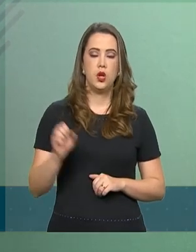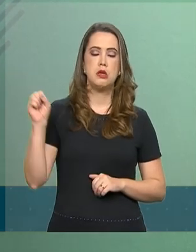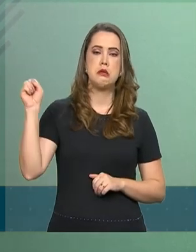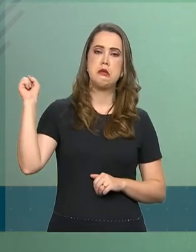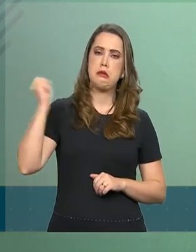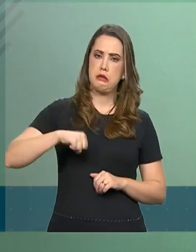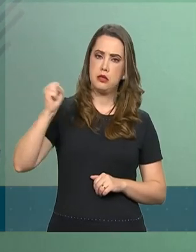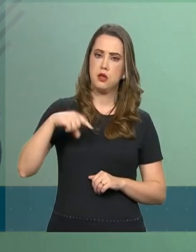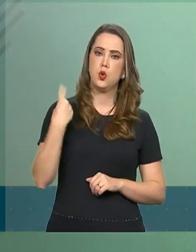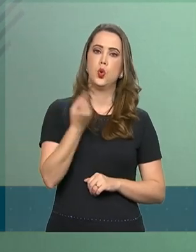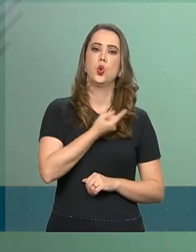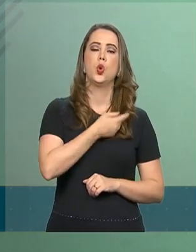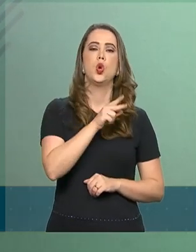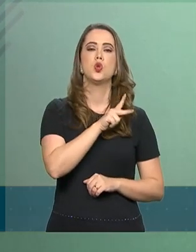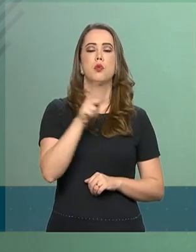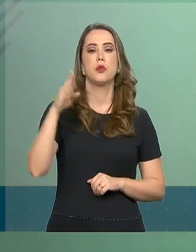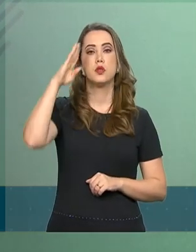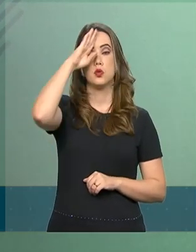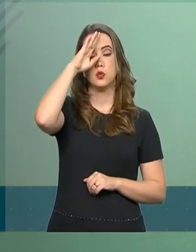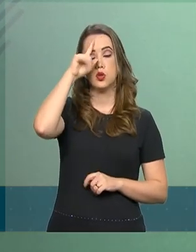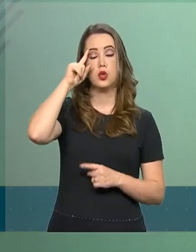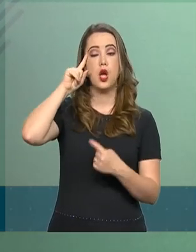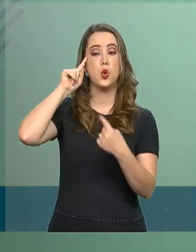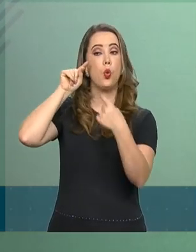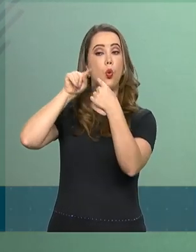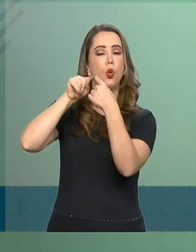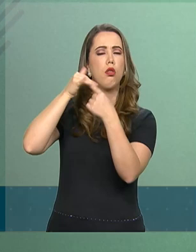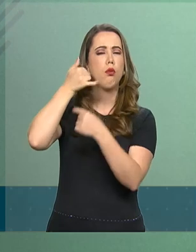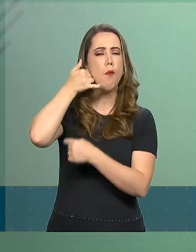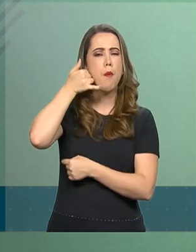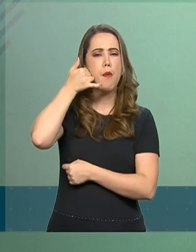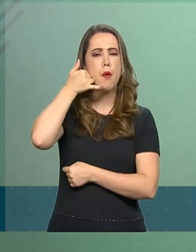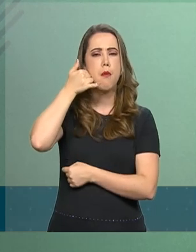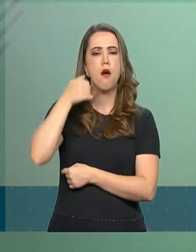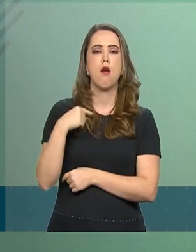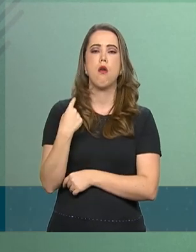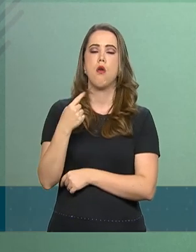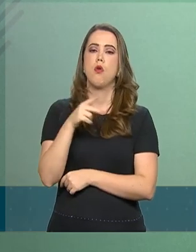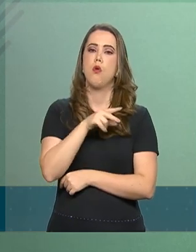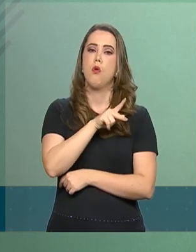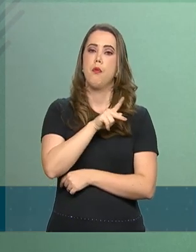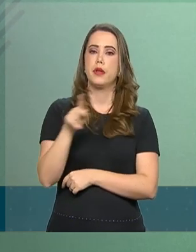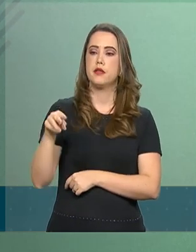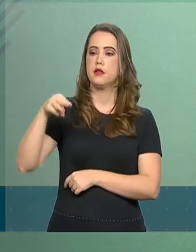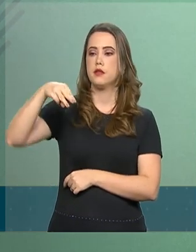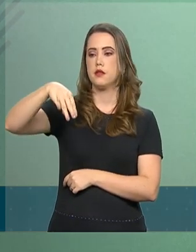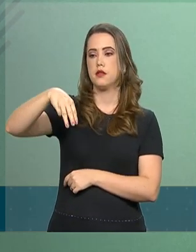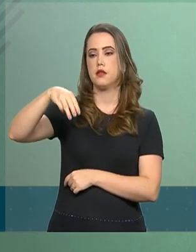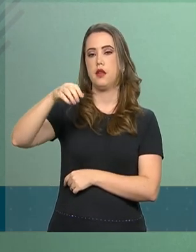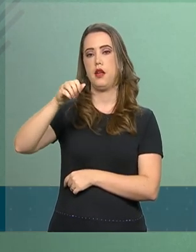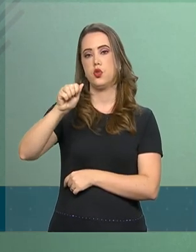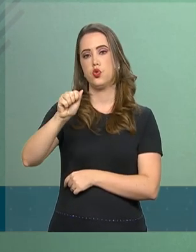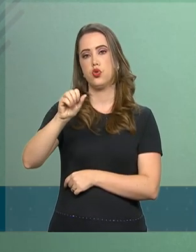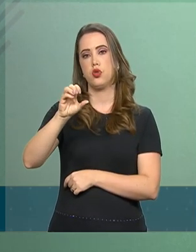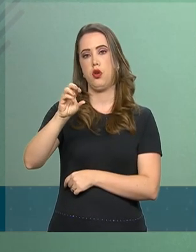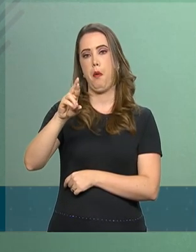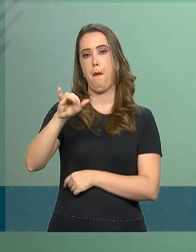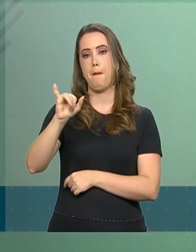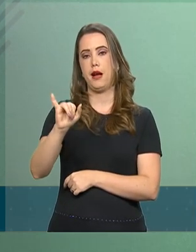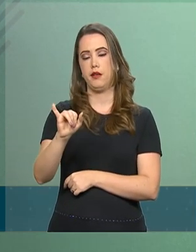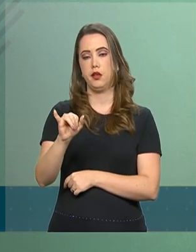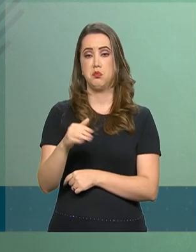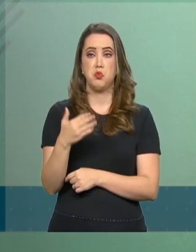com o presidente macri hoje à tarde eu não tenho dados sobre o conteúdo desta conversa mas os